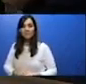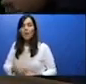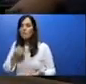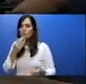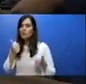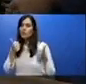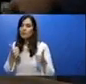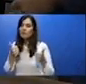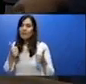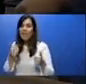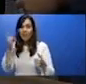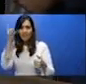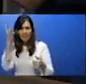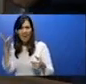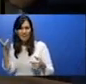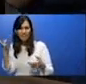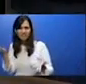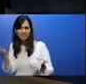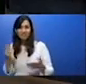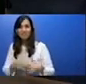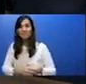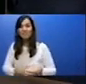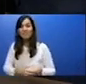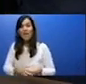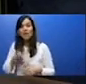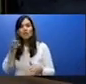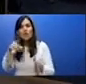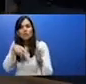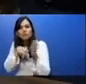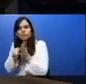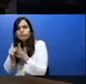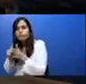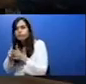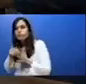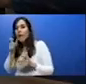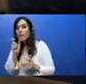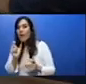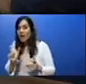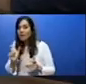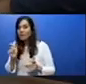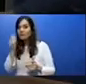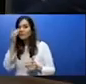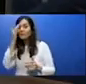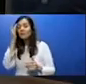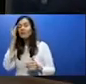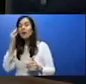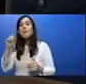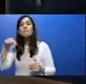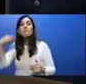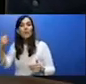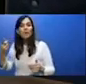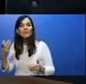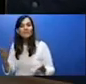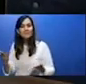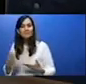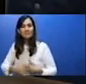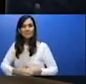Muito bem, fácil o exercício, né? É só analisar a palavrinha. Vamos para o próximo.